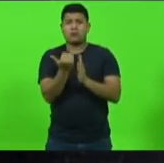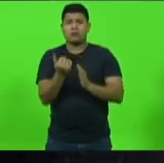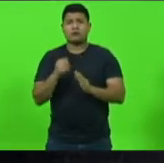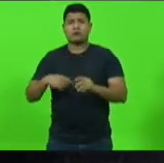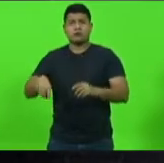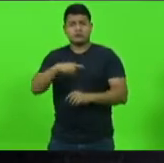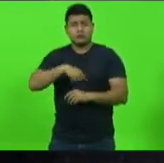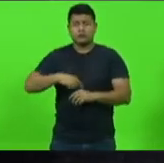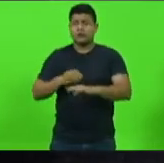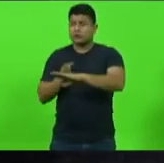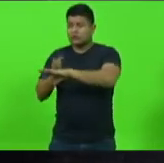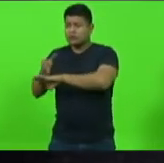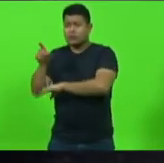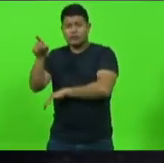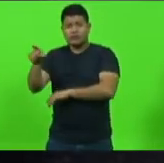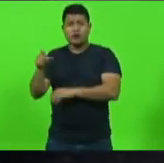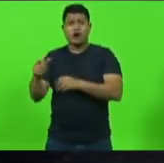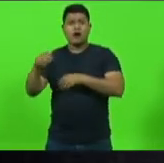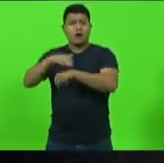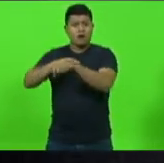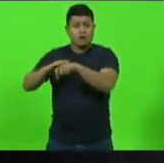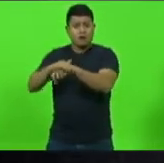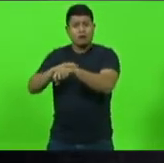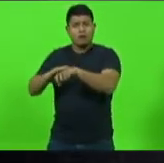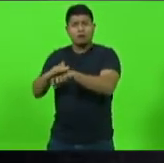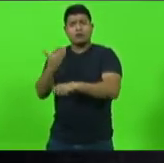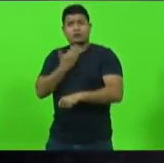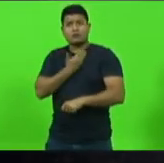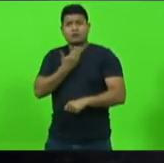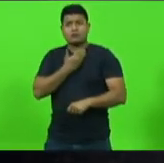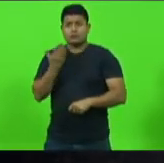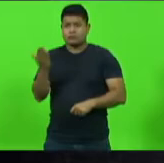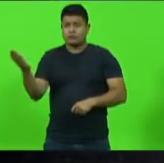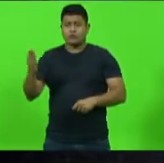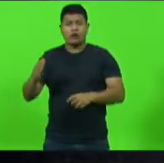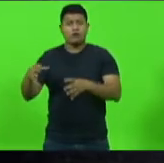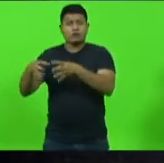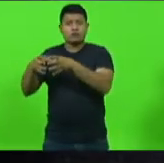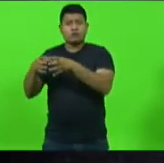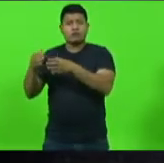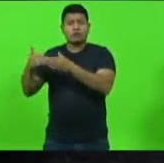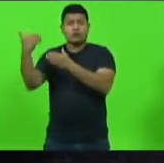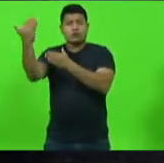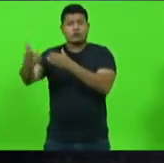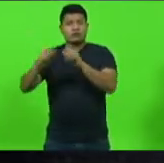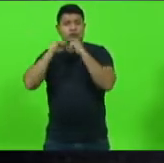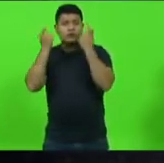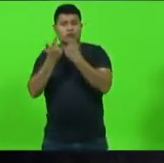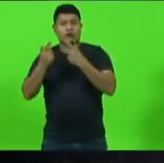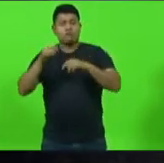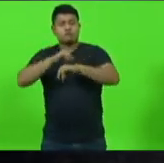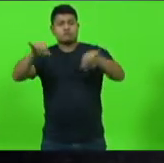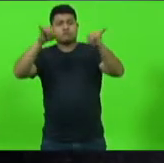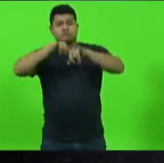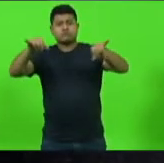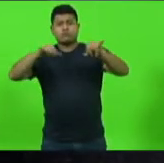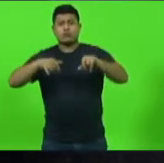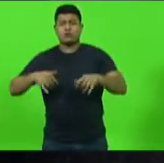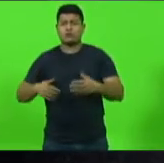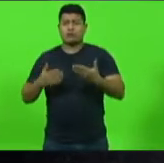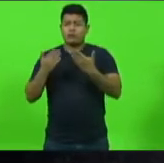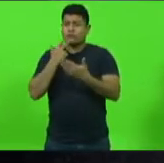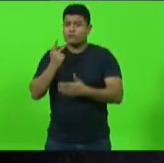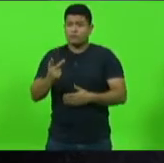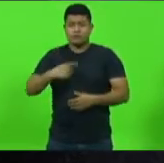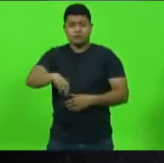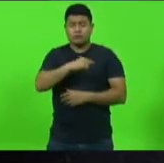de cabeça erguida, conversar com esses amigos que estão se manifestando, esses servidores públicos que merecem o nosso